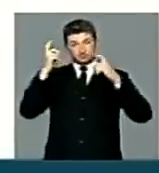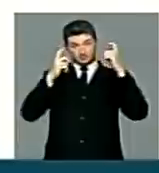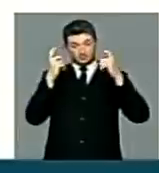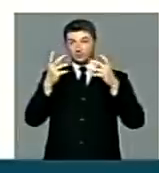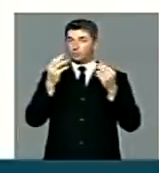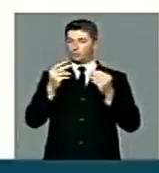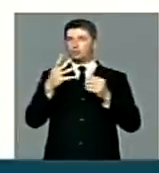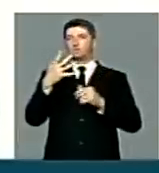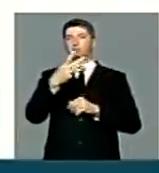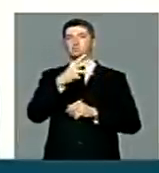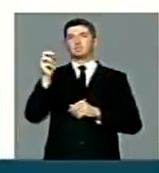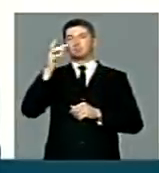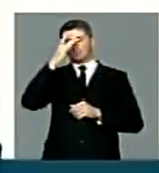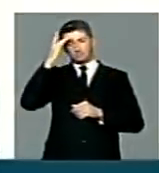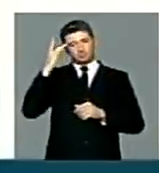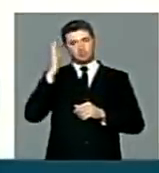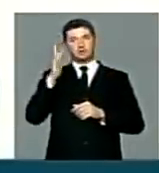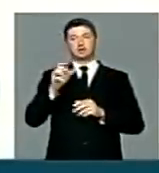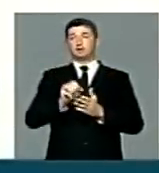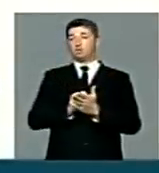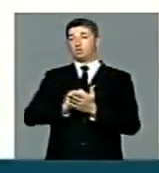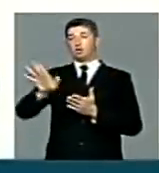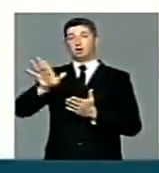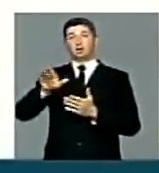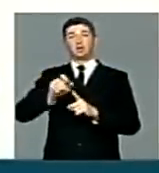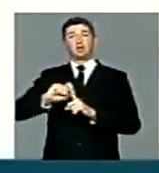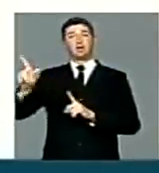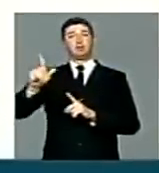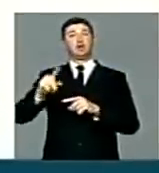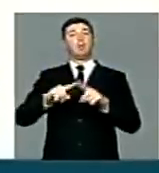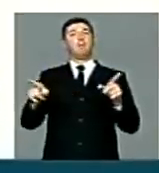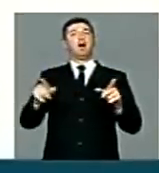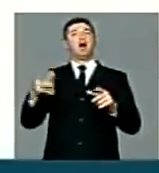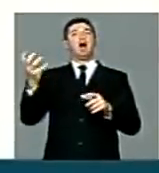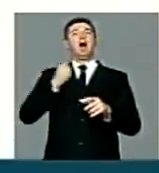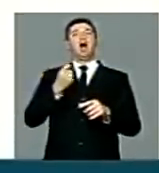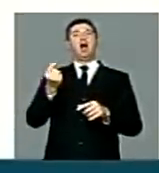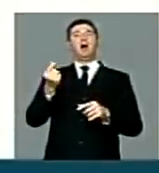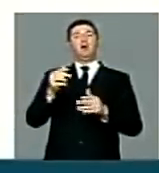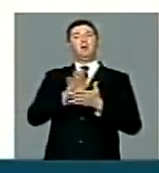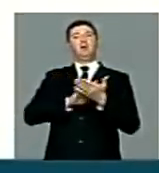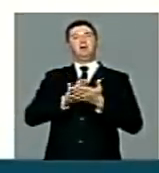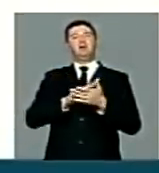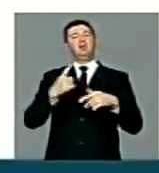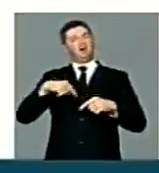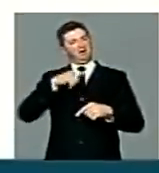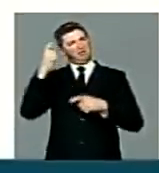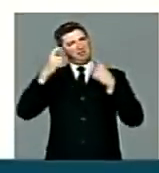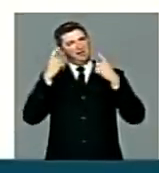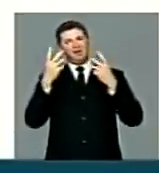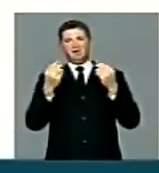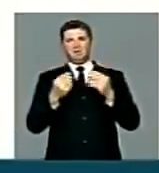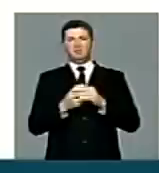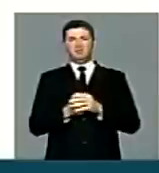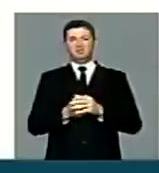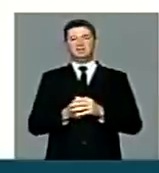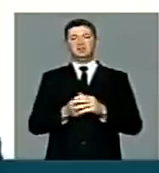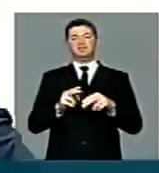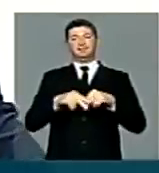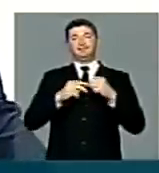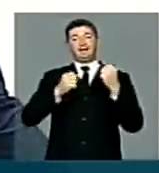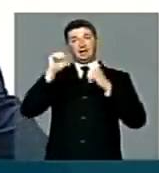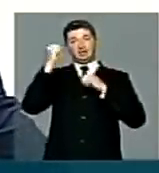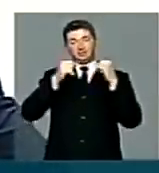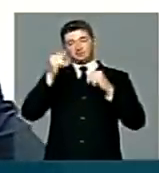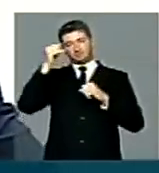grande mais de 300 Trabalhadores já foram exonerados sem receber a indenização Estamos preocupados realmente com esse com as agroindústrias